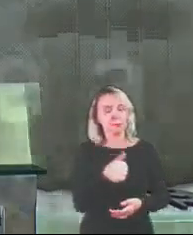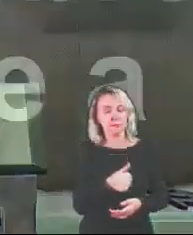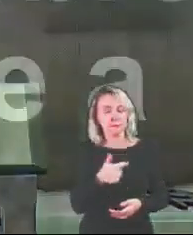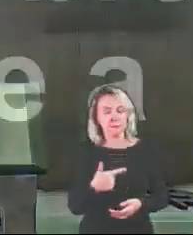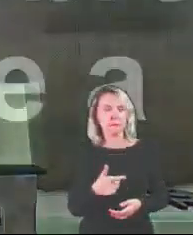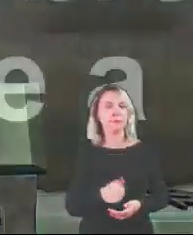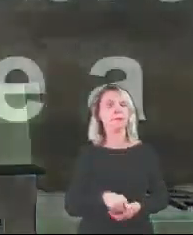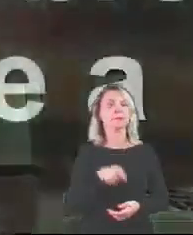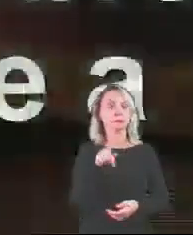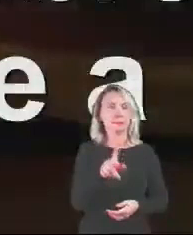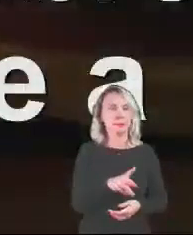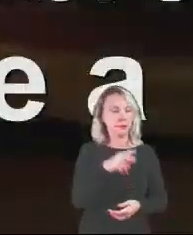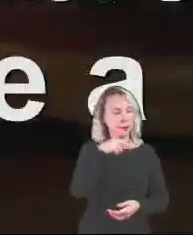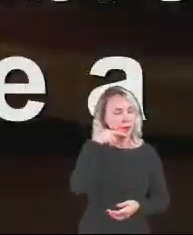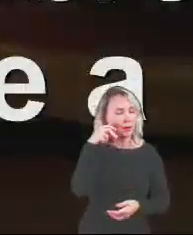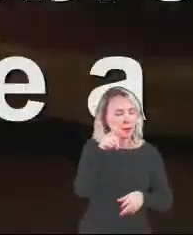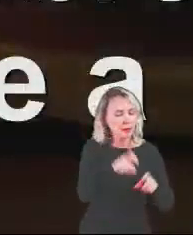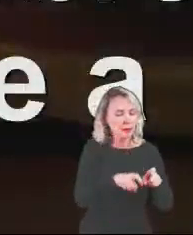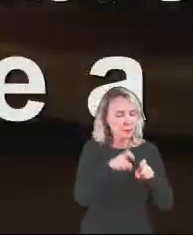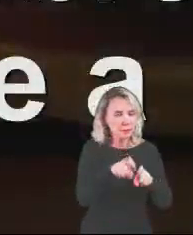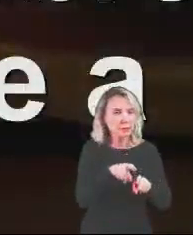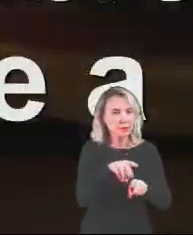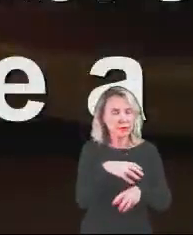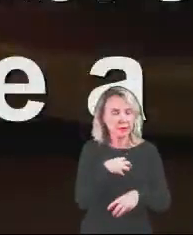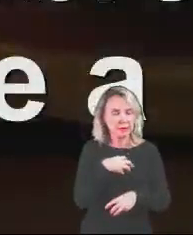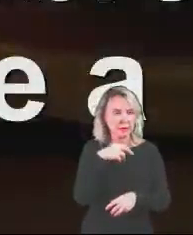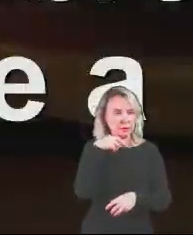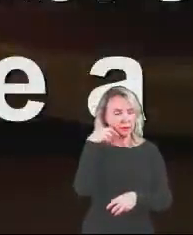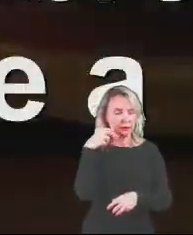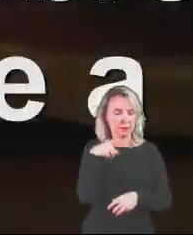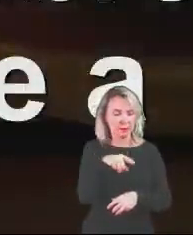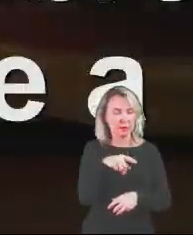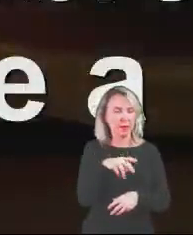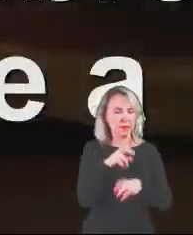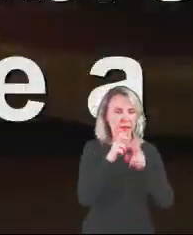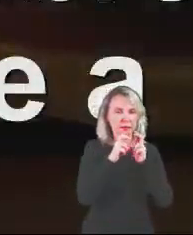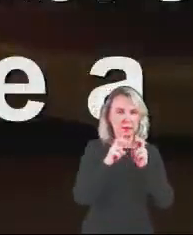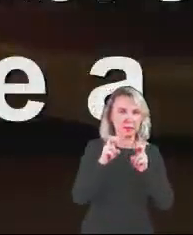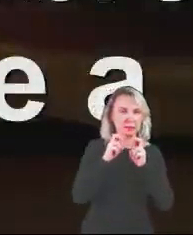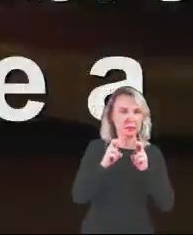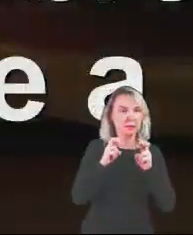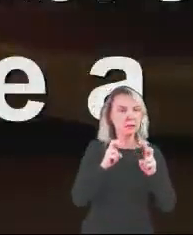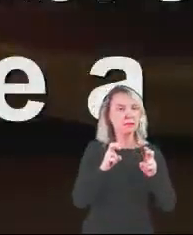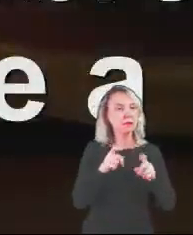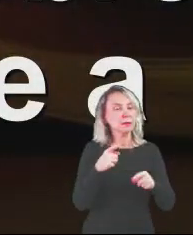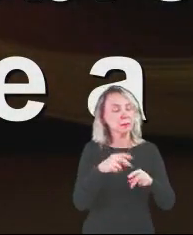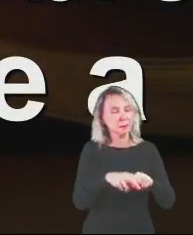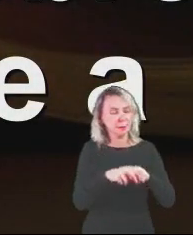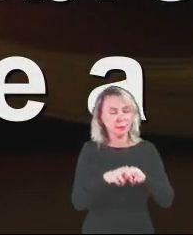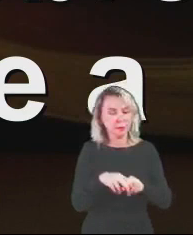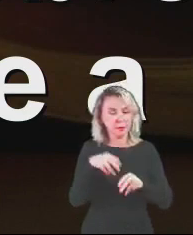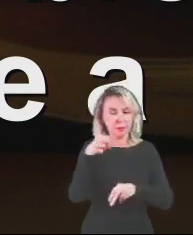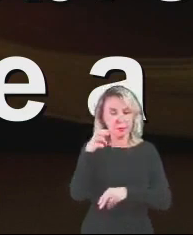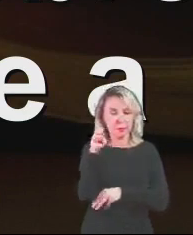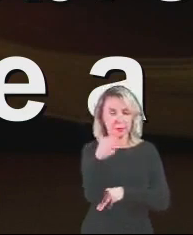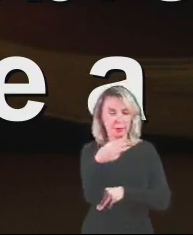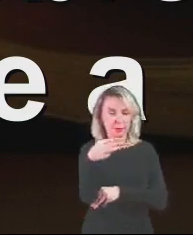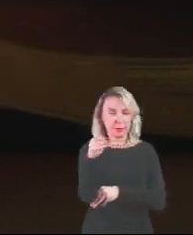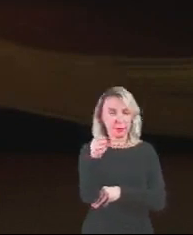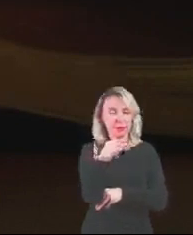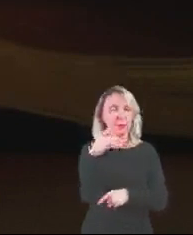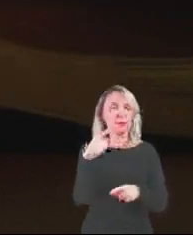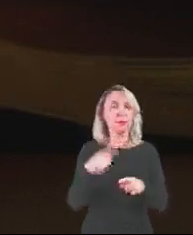Envergonhai-vos, lavradores, gemei, vinhateiros, sobre o trigo e a cevada, porque